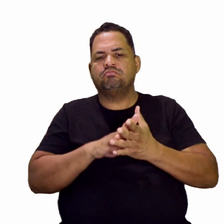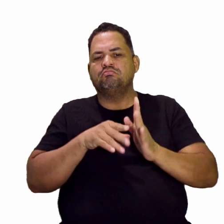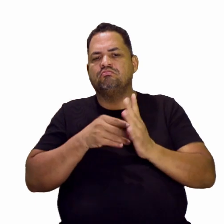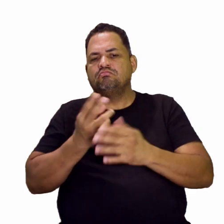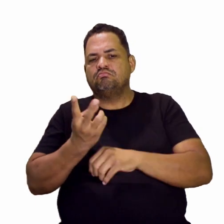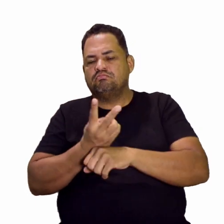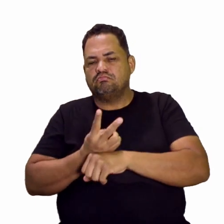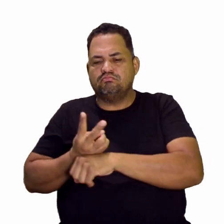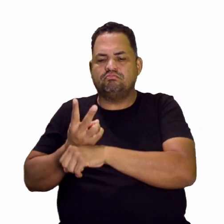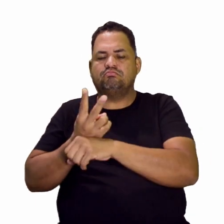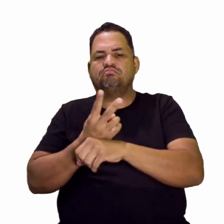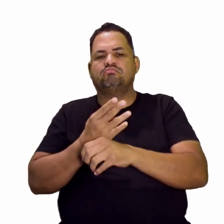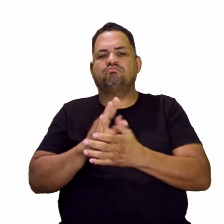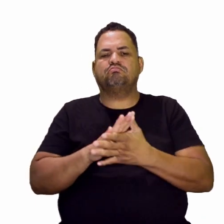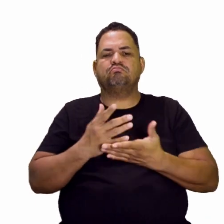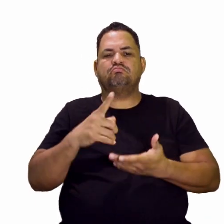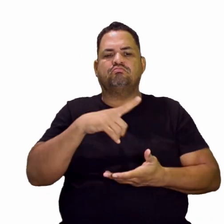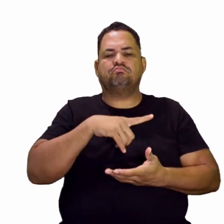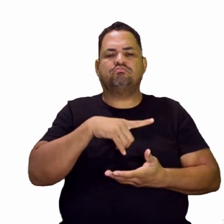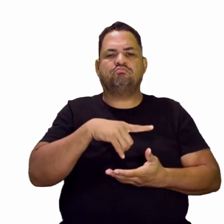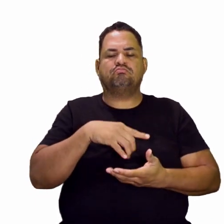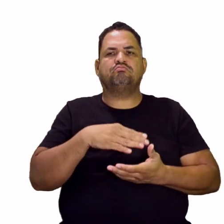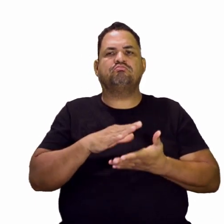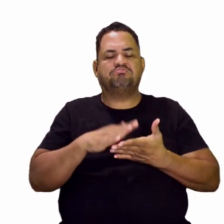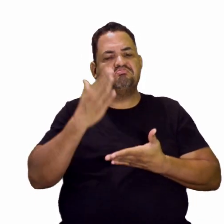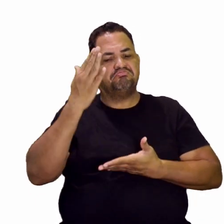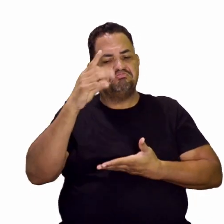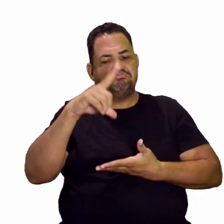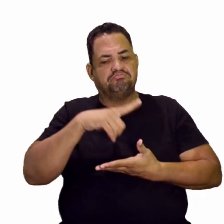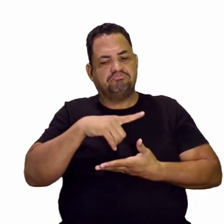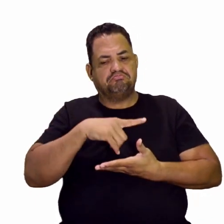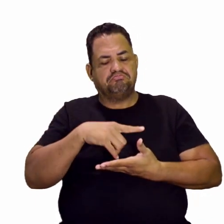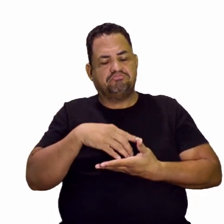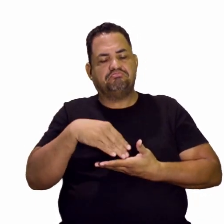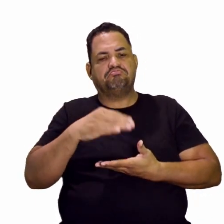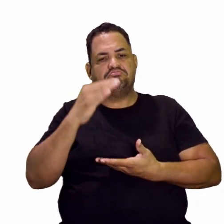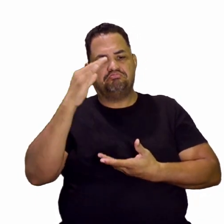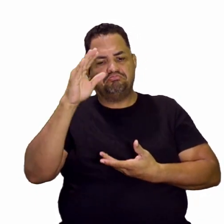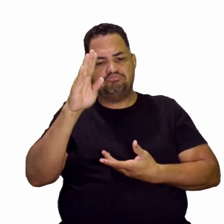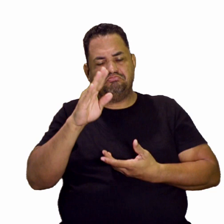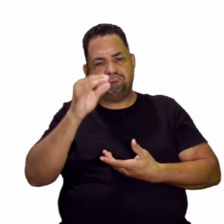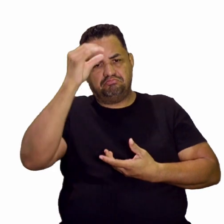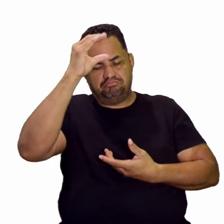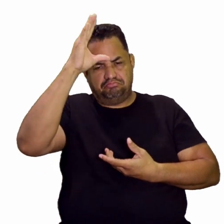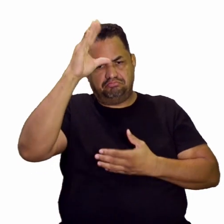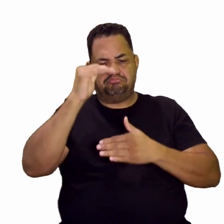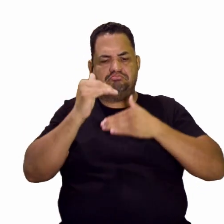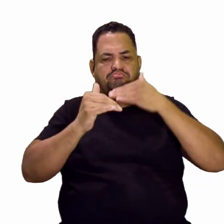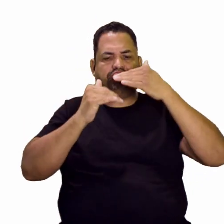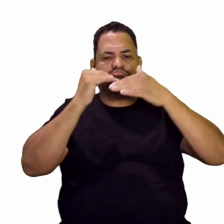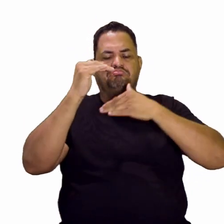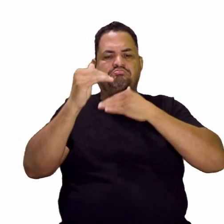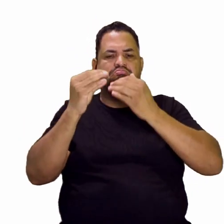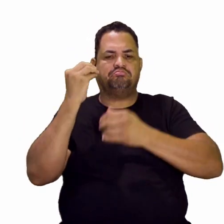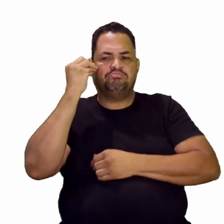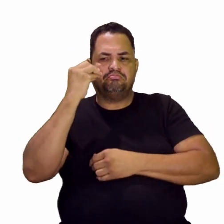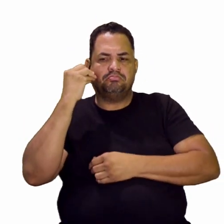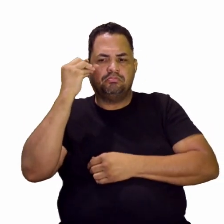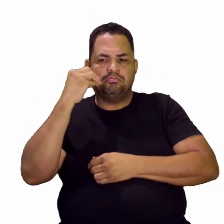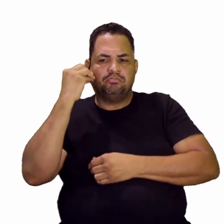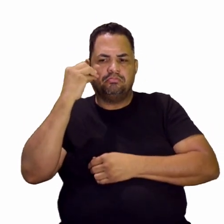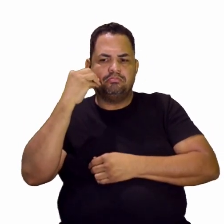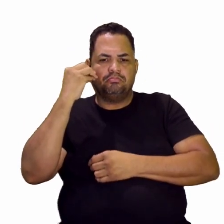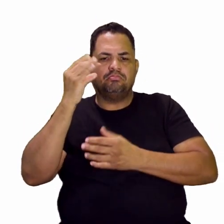aquilo e a partir dali eu vou ter um certo conhecimento, né, para desenvolver um experimento